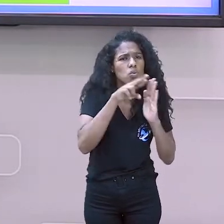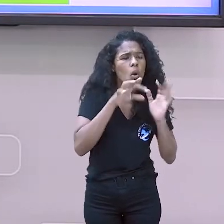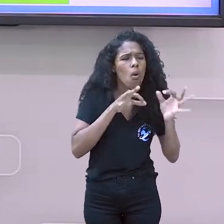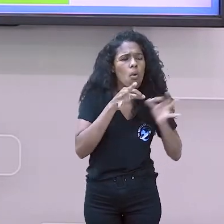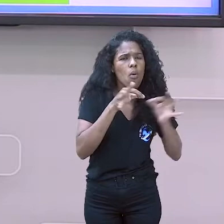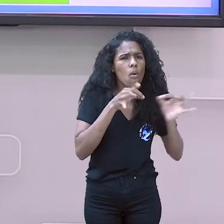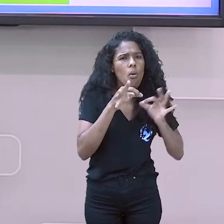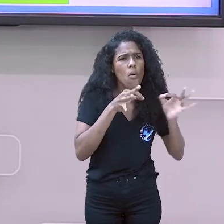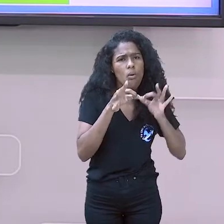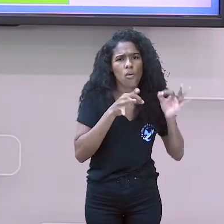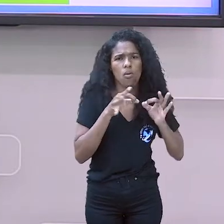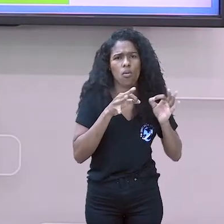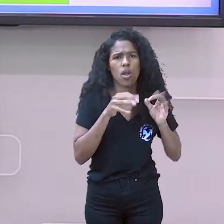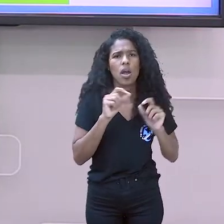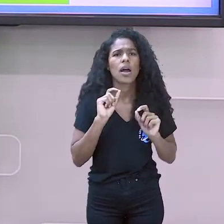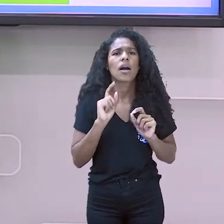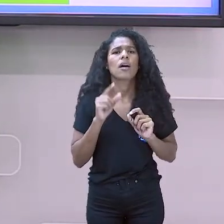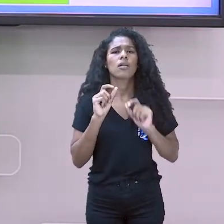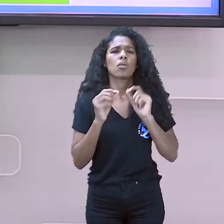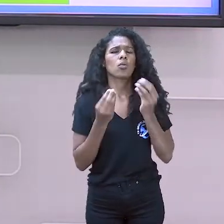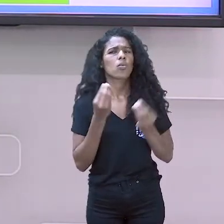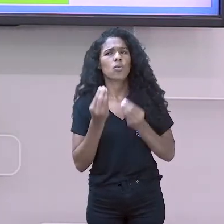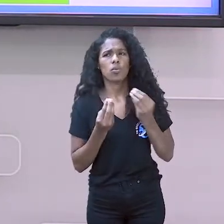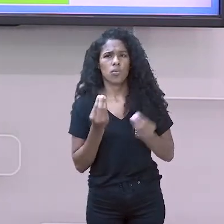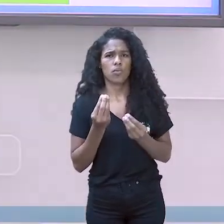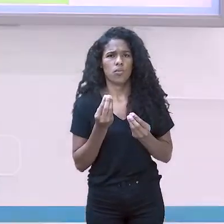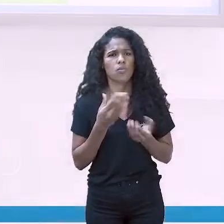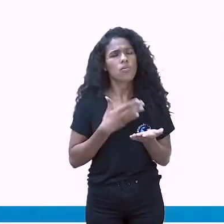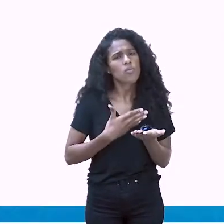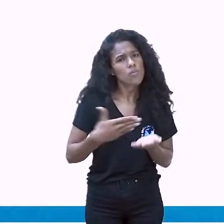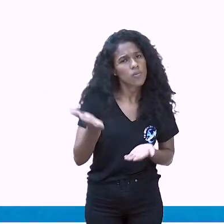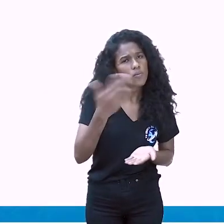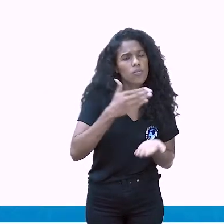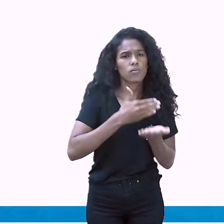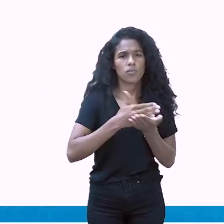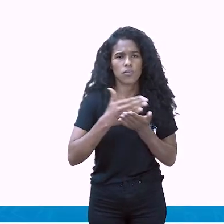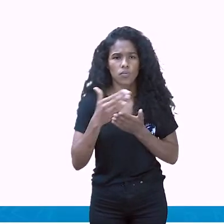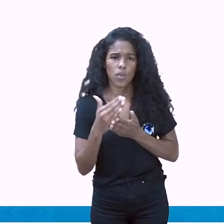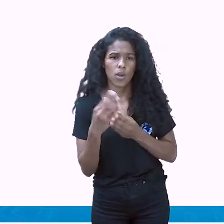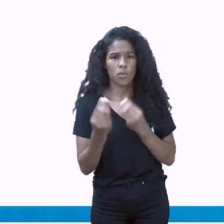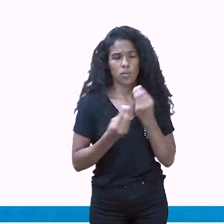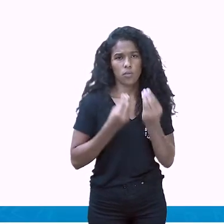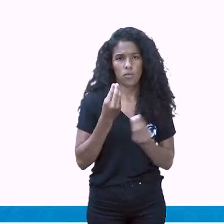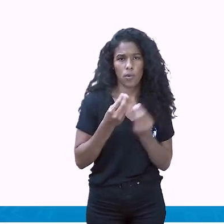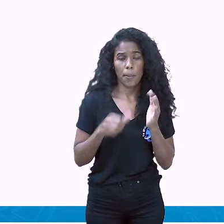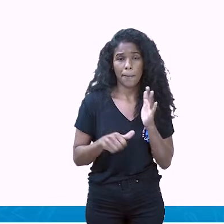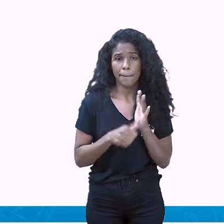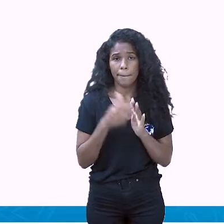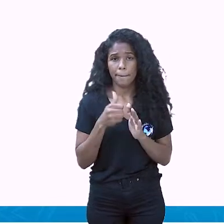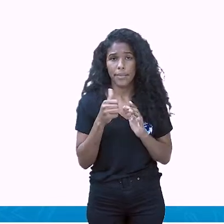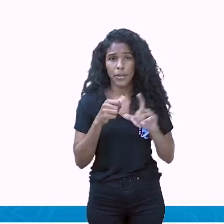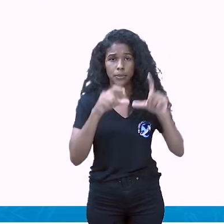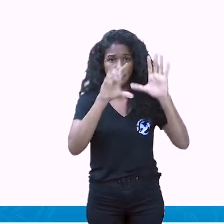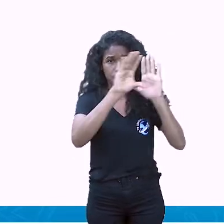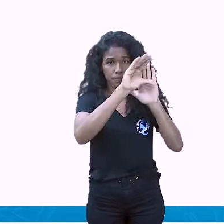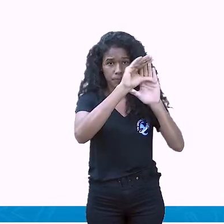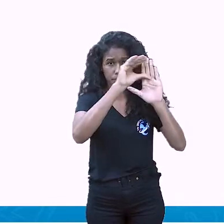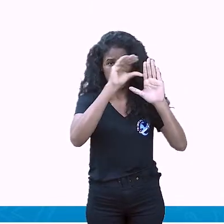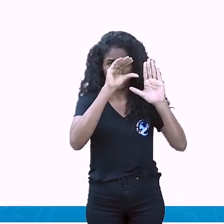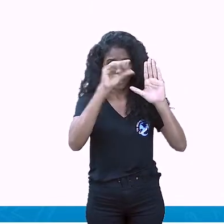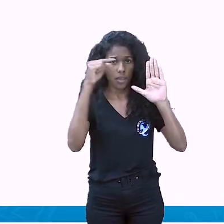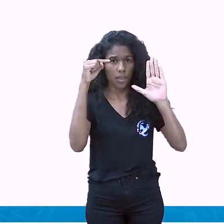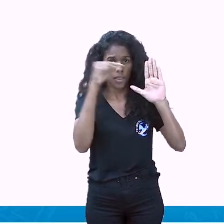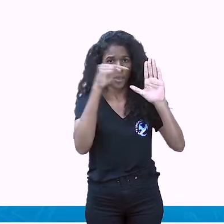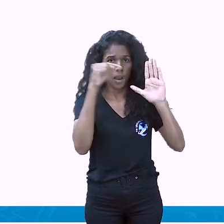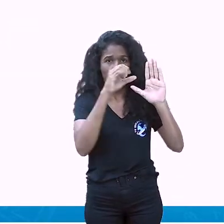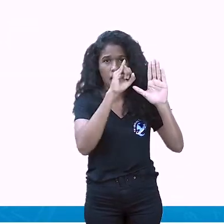esses elementos que são muito bem marcados. Vamos começar com a introdução. A introdução é o início